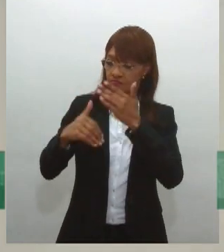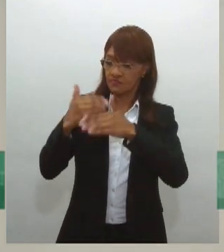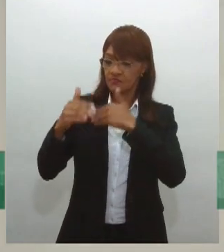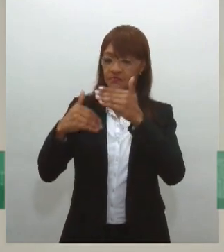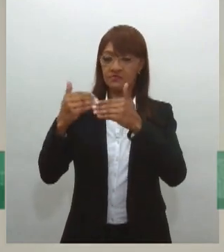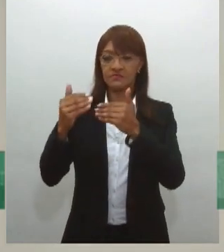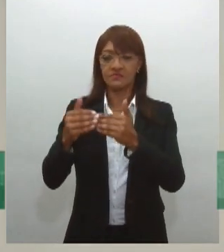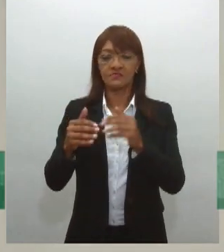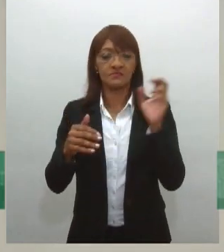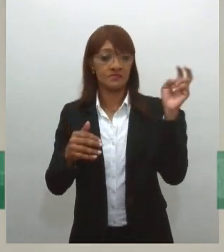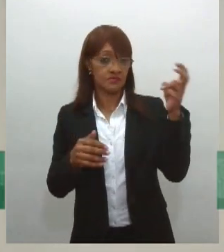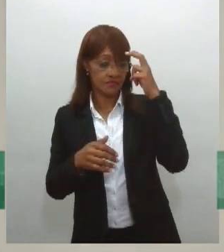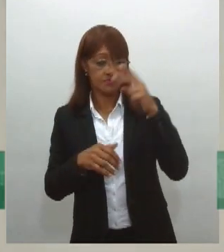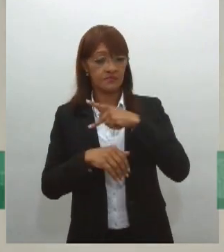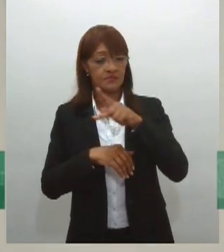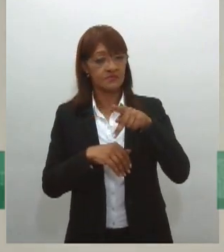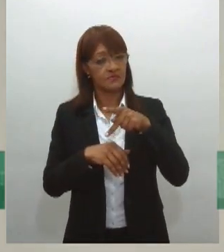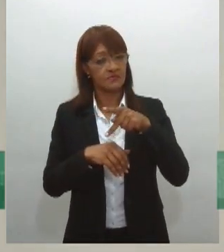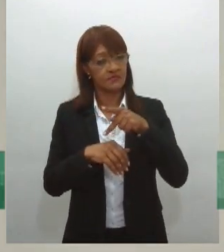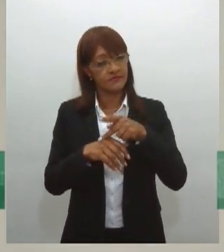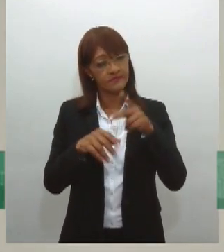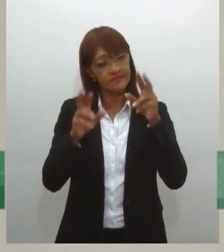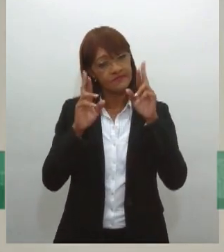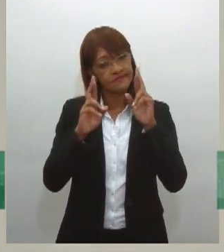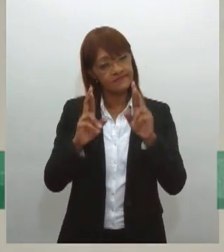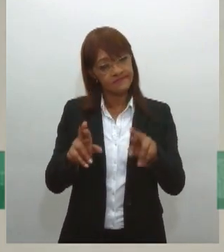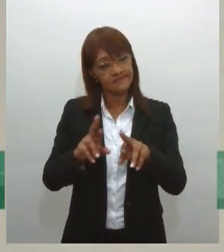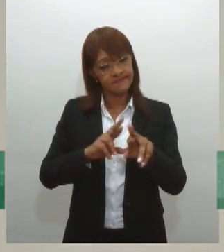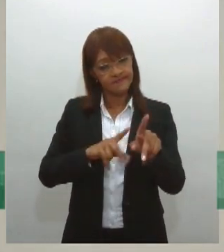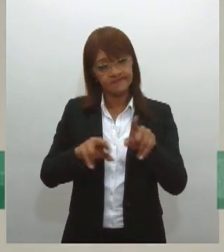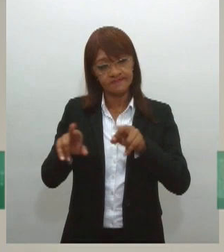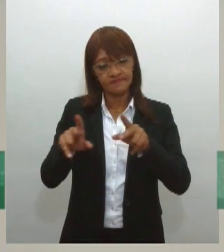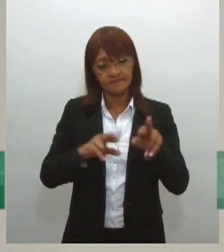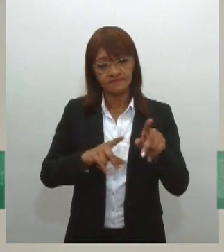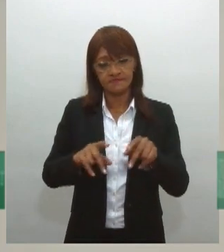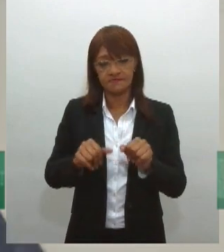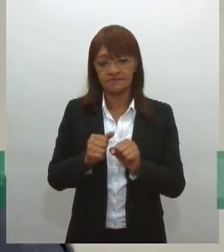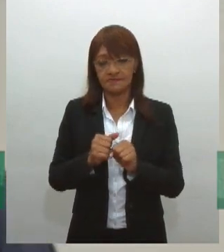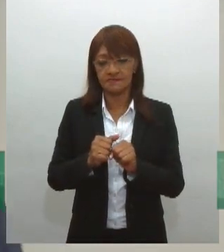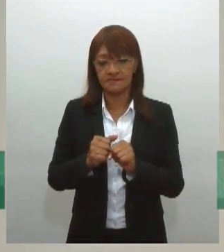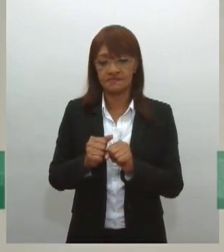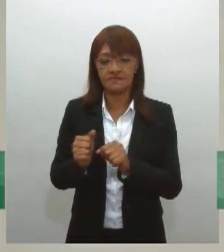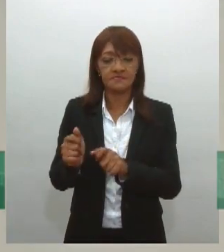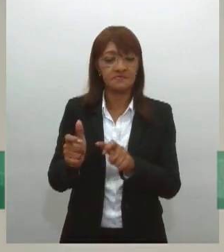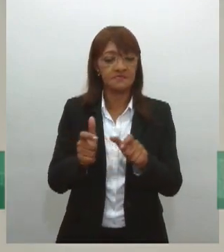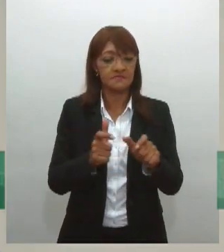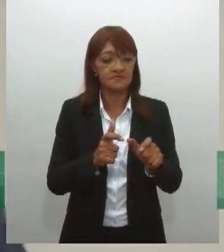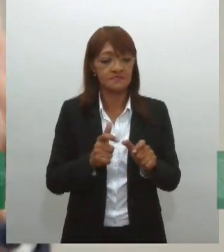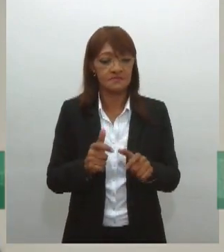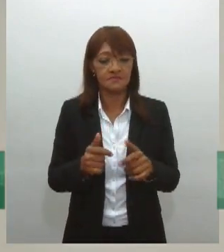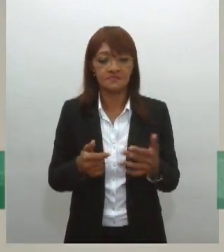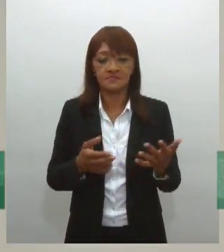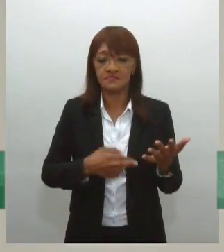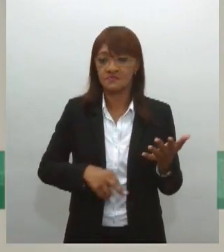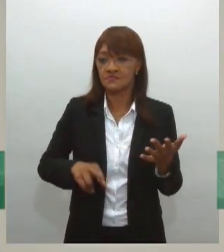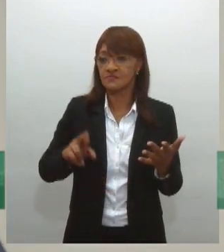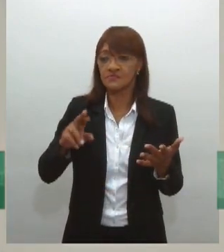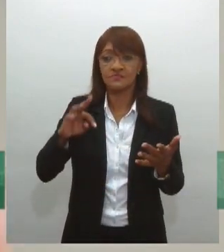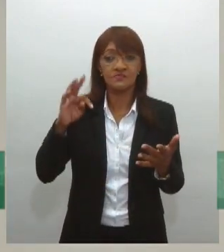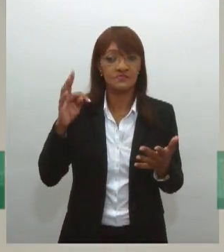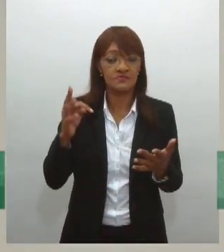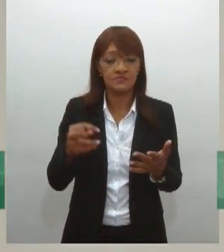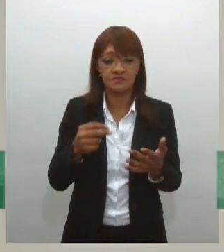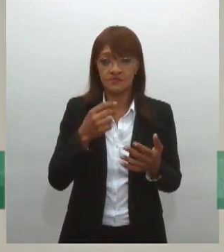país, respeitando a diversidade das regiões, respeitando os segmentos público e privado